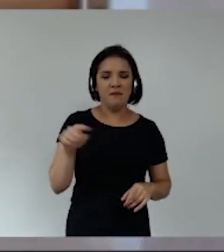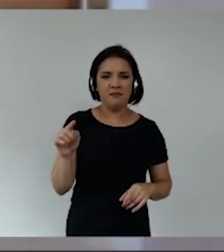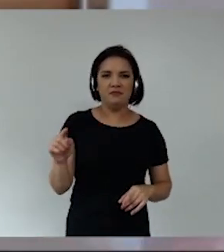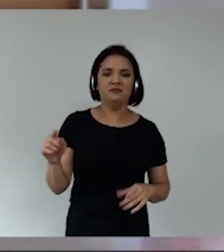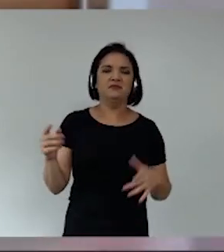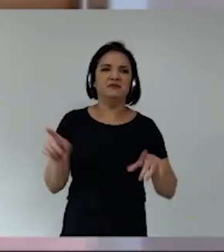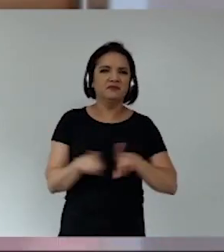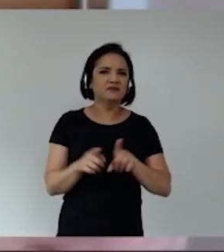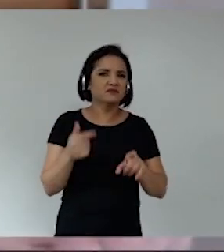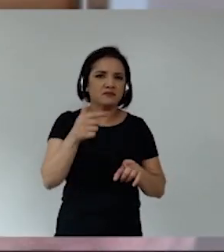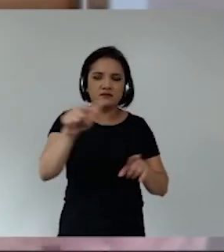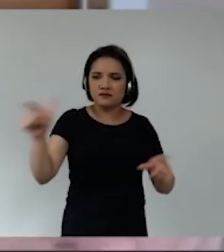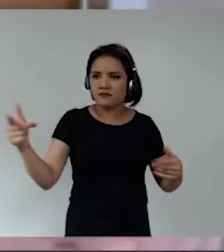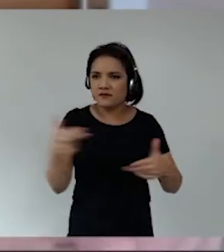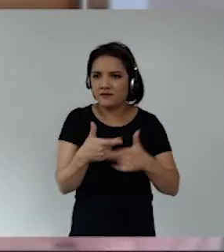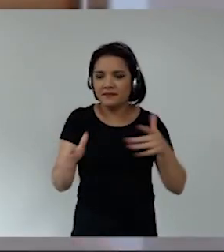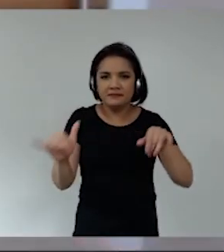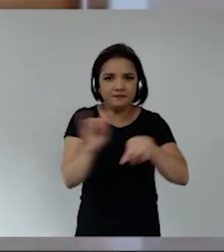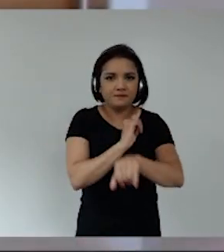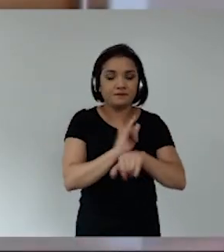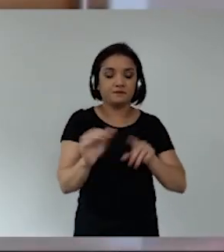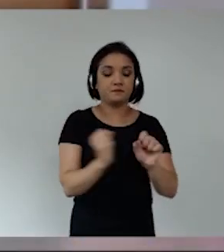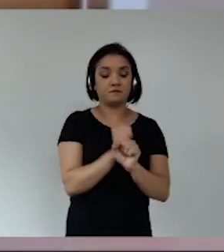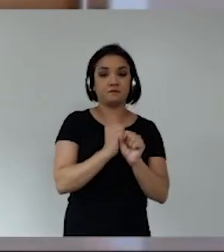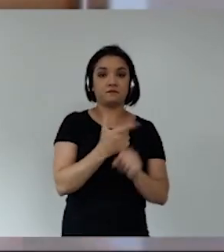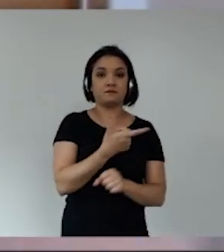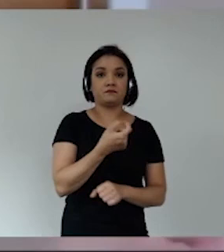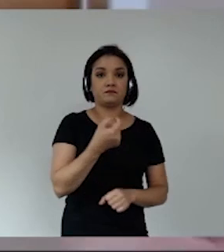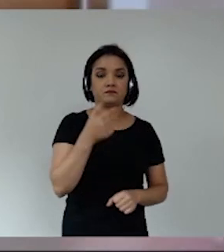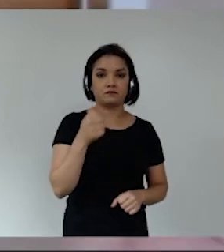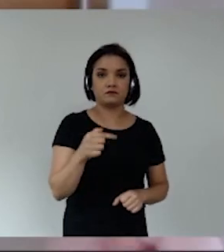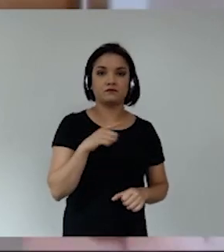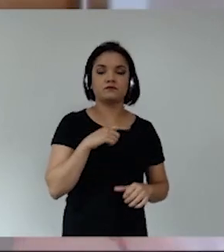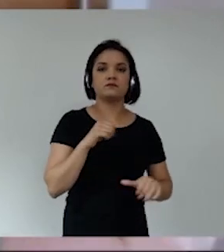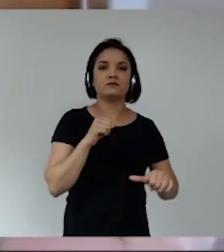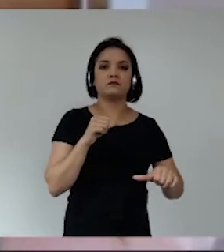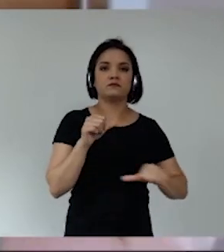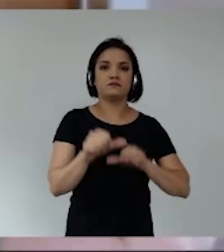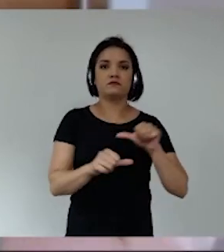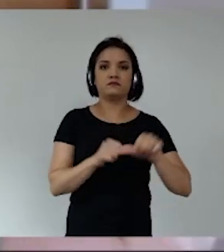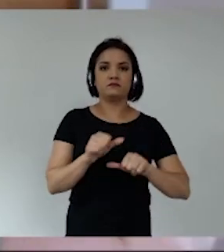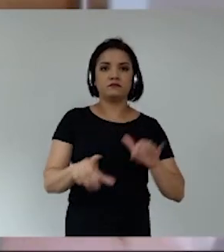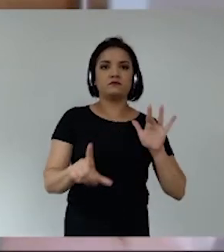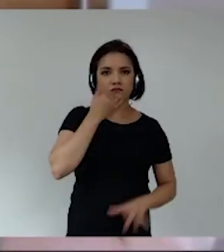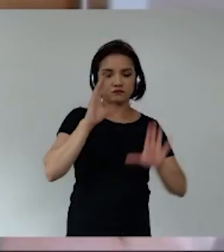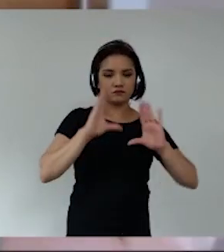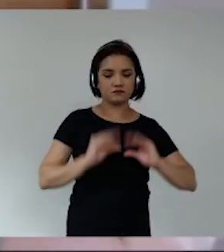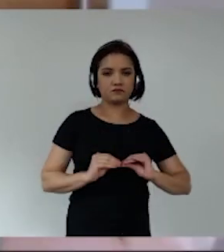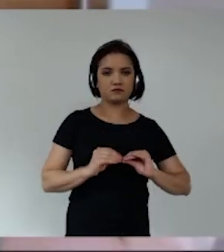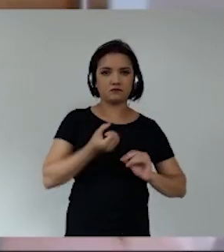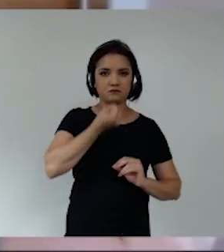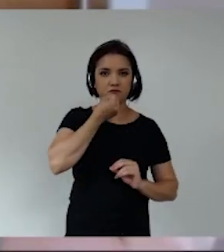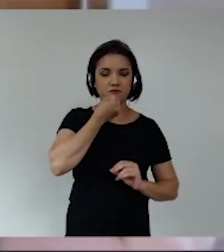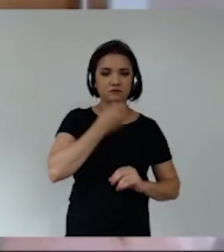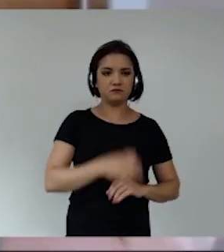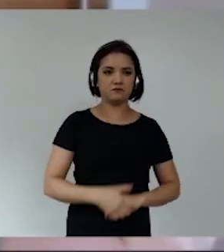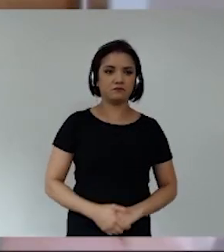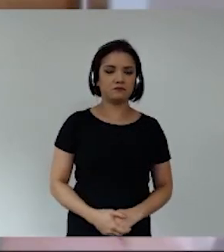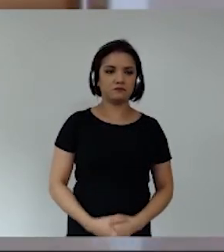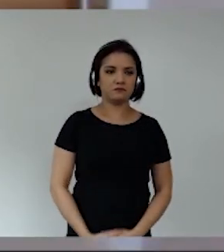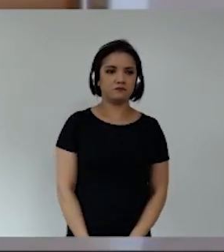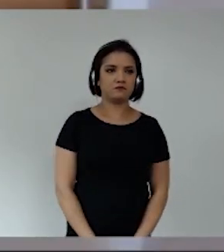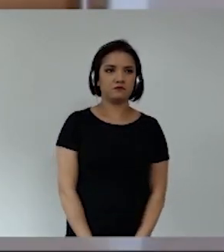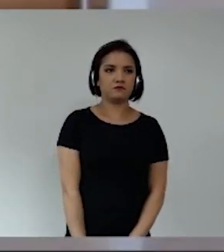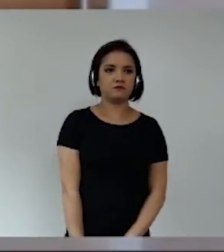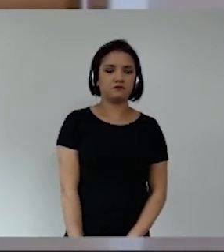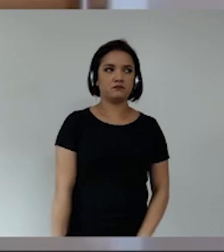talvez o que mais tenha colado de todos esses, em 2007, a modificação da Lei 11.441, que é consensual, por exemplo,